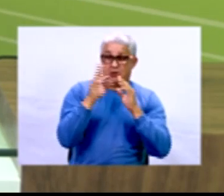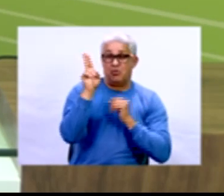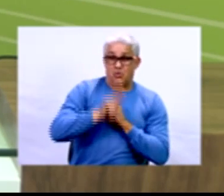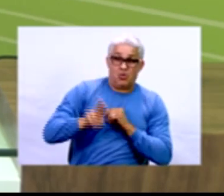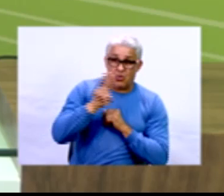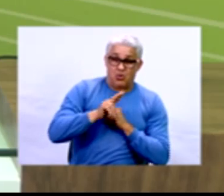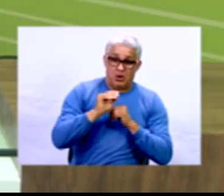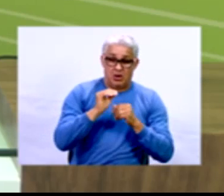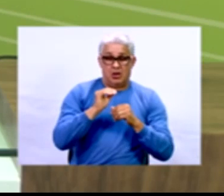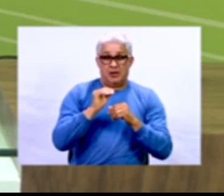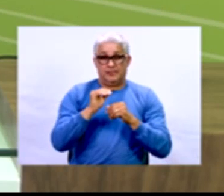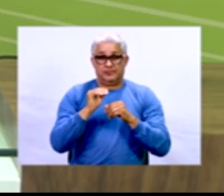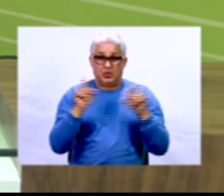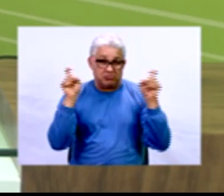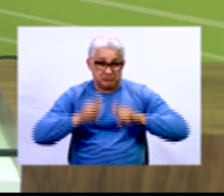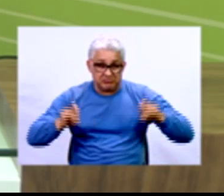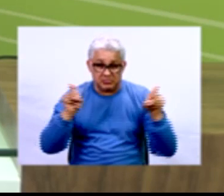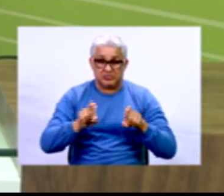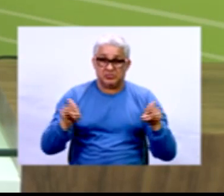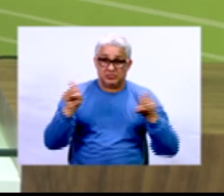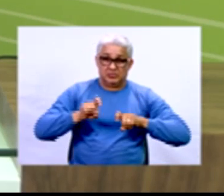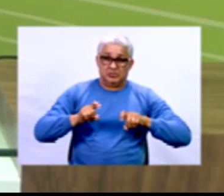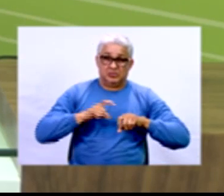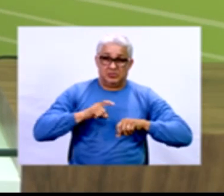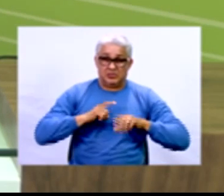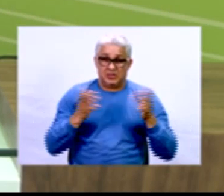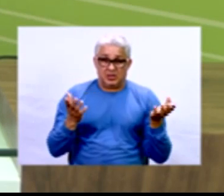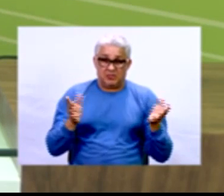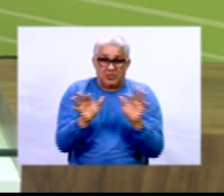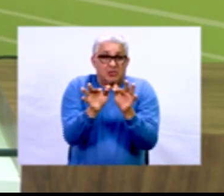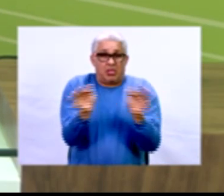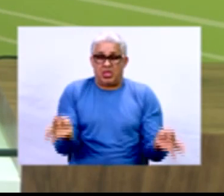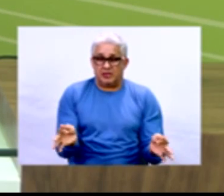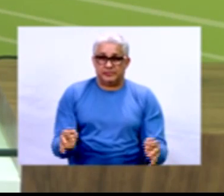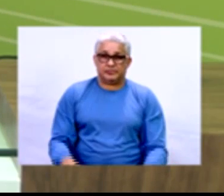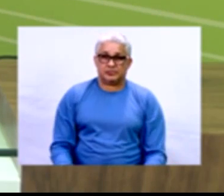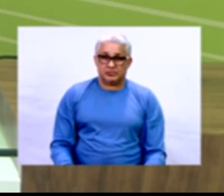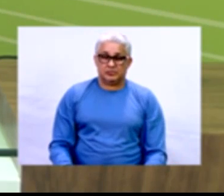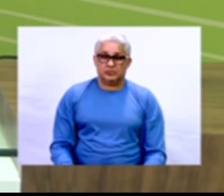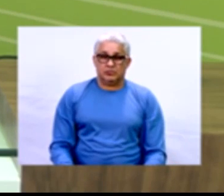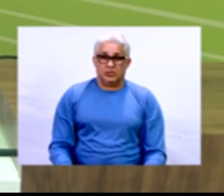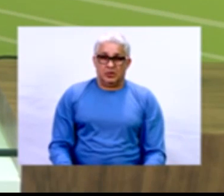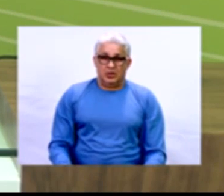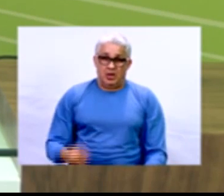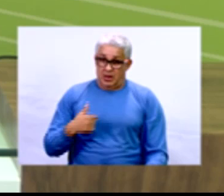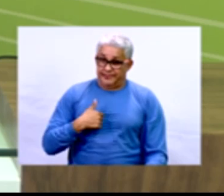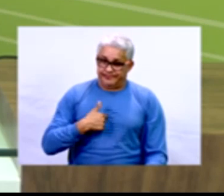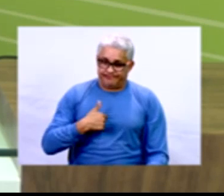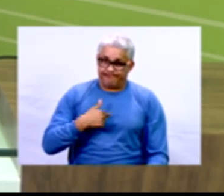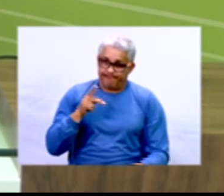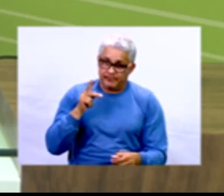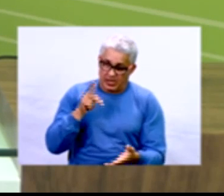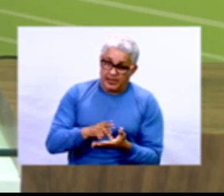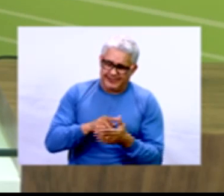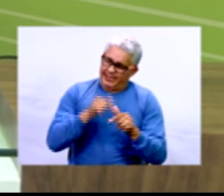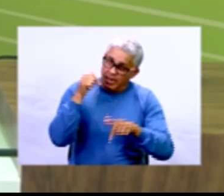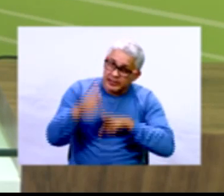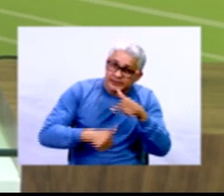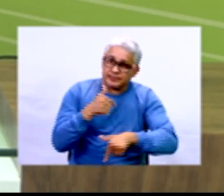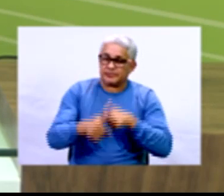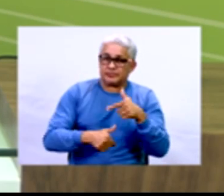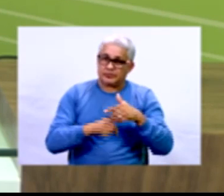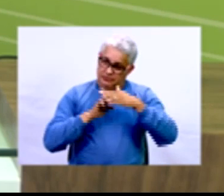o nosso computador, ou, enfim, é algo mais amador, vamos pensar assim. Mas a partir do momento que eu vou trabalhar